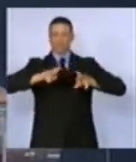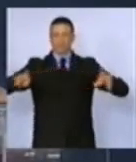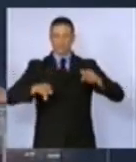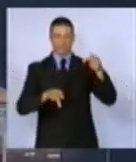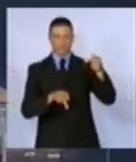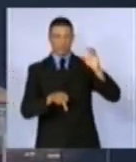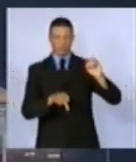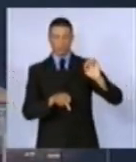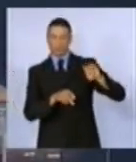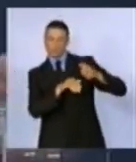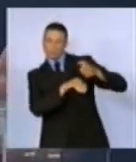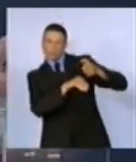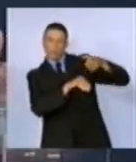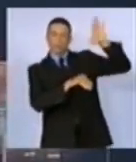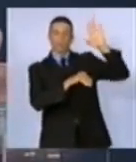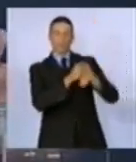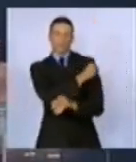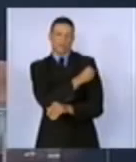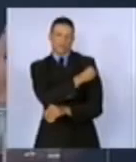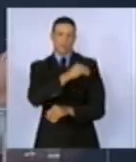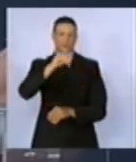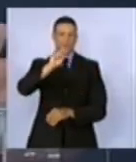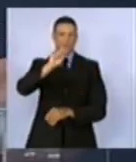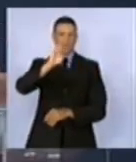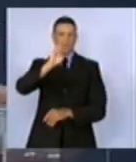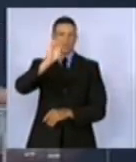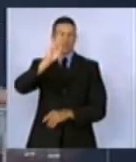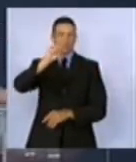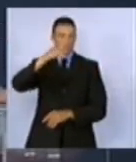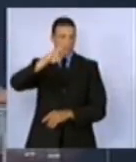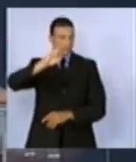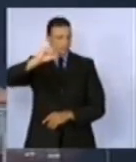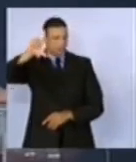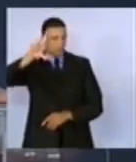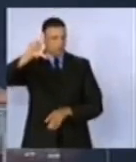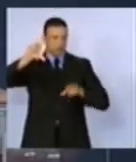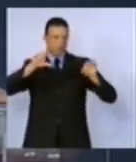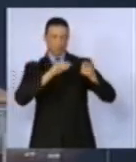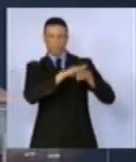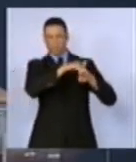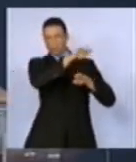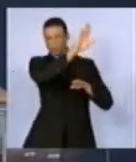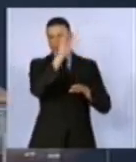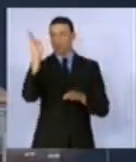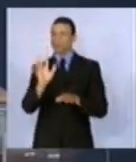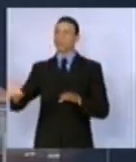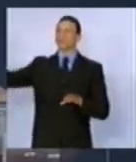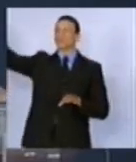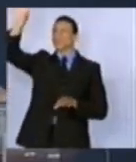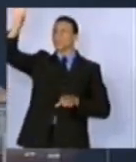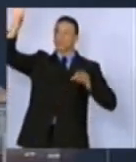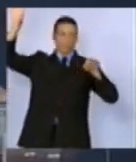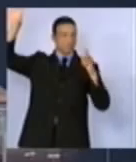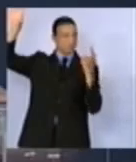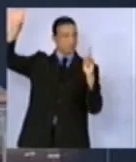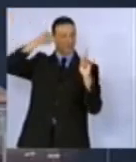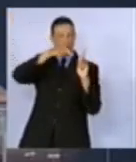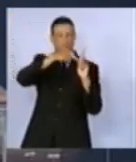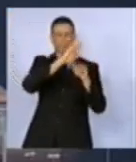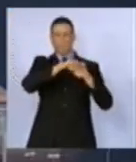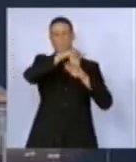no Brasil só se produz praticamente a mesma quantidade de etanol e de Açúcar Em função do nosso centro oeste e